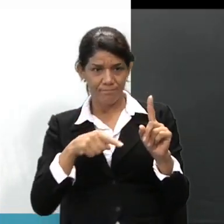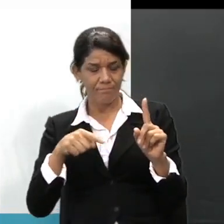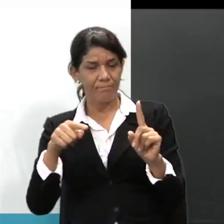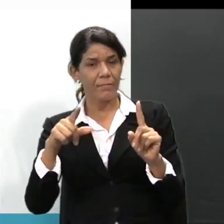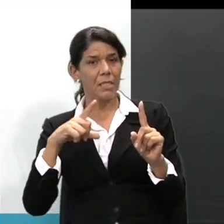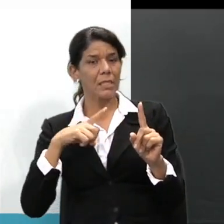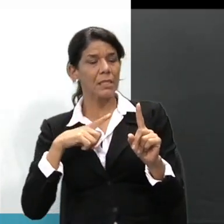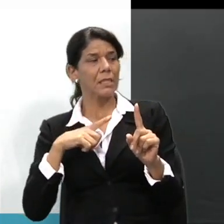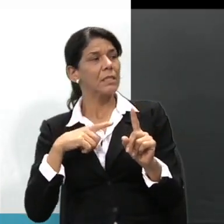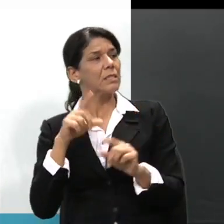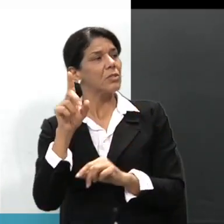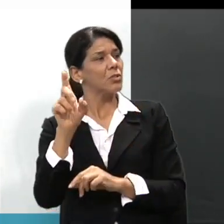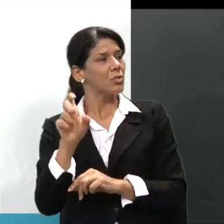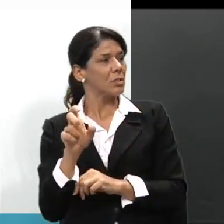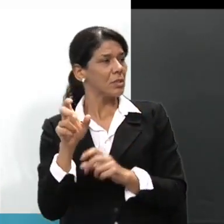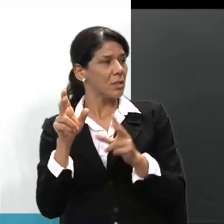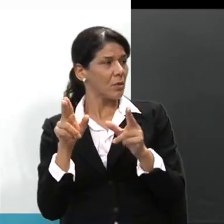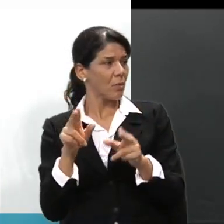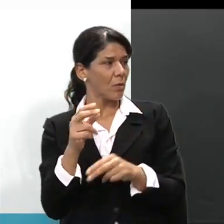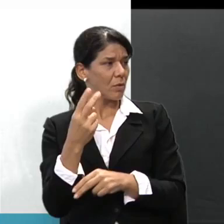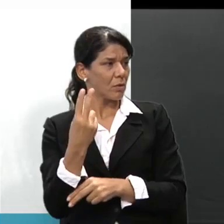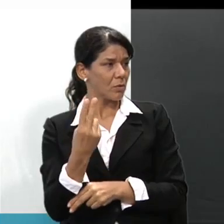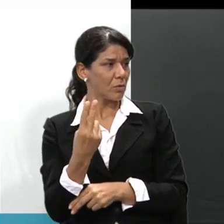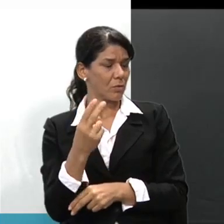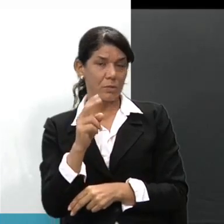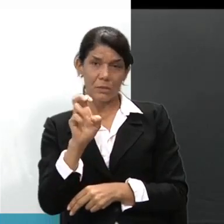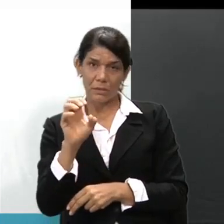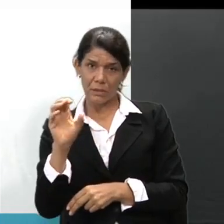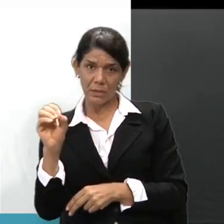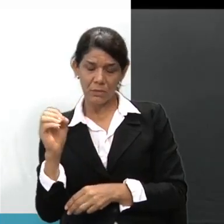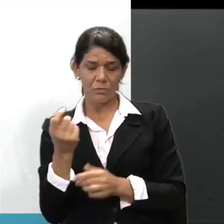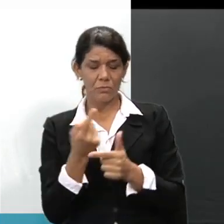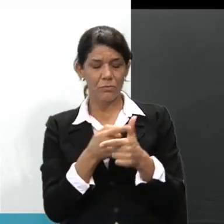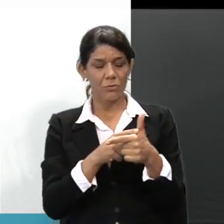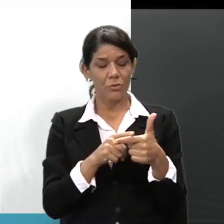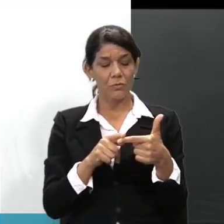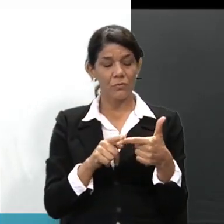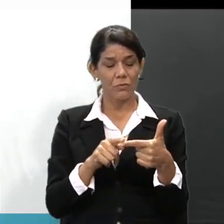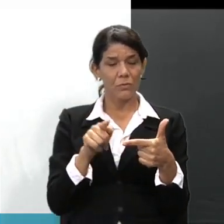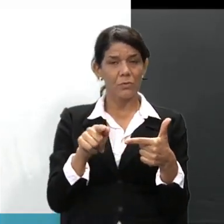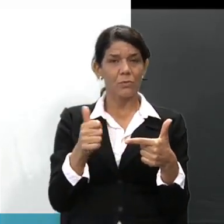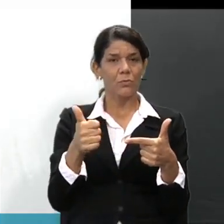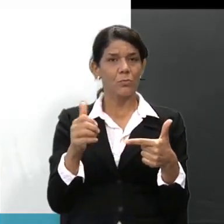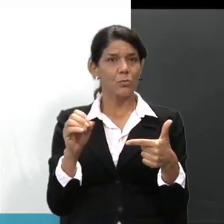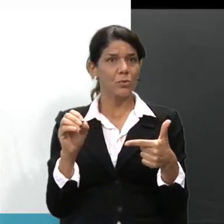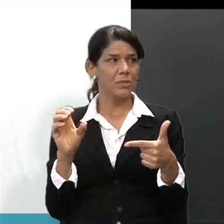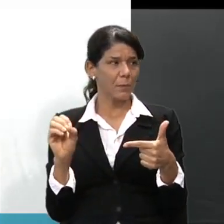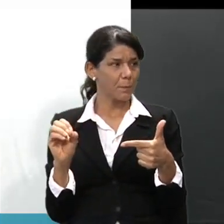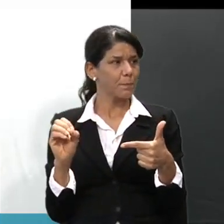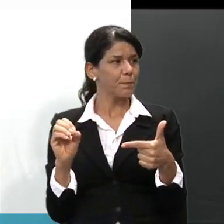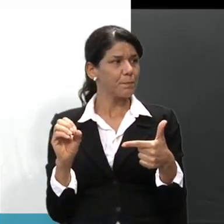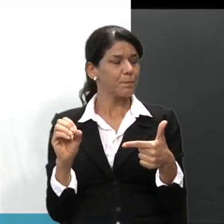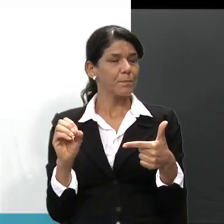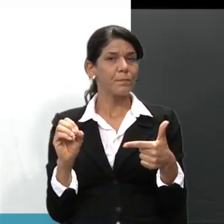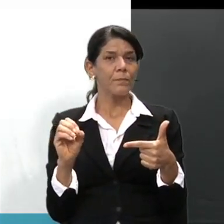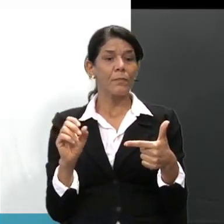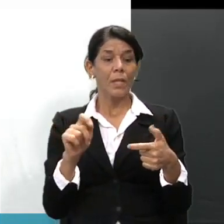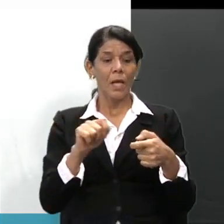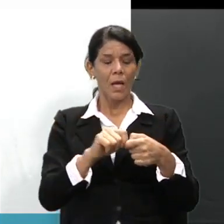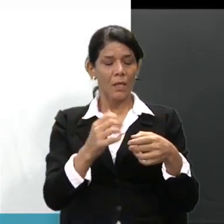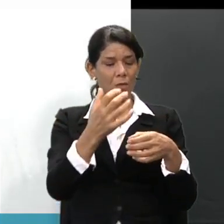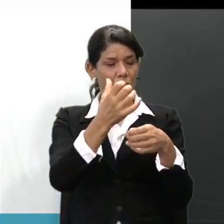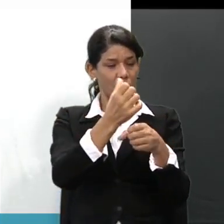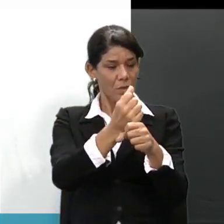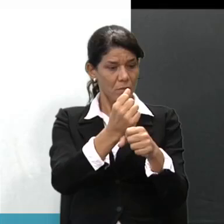Então, eu tenho que x é igual a 2.500 dividido por 100. Eu vou fazer a